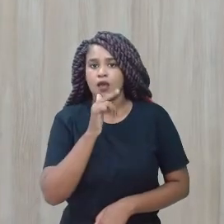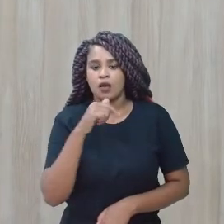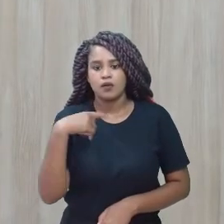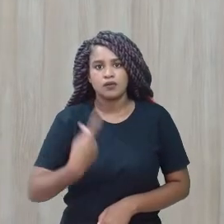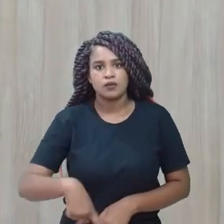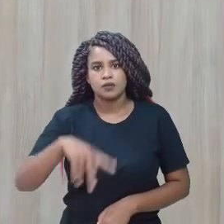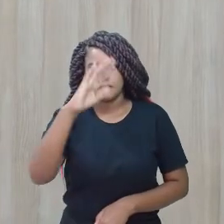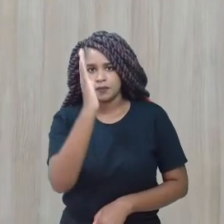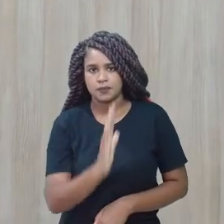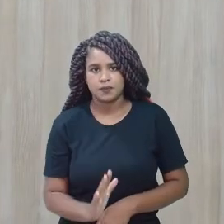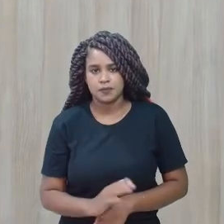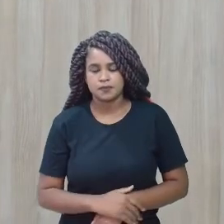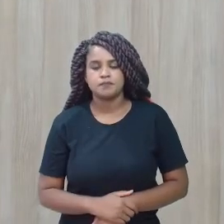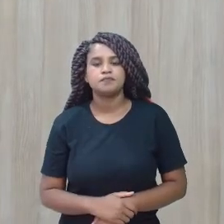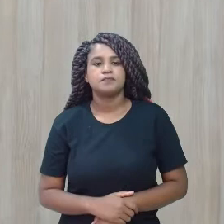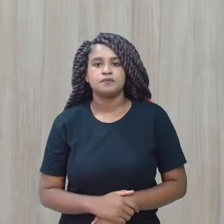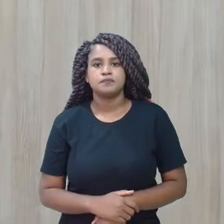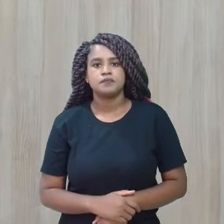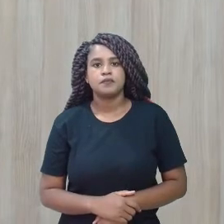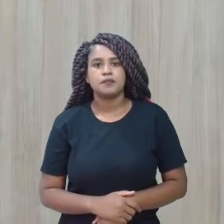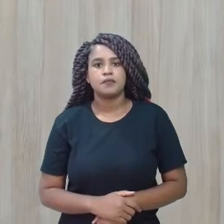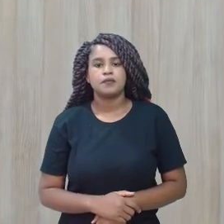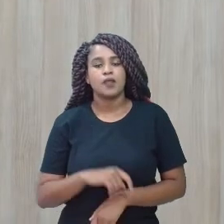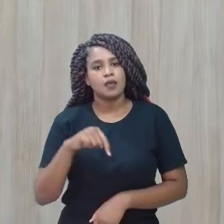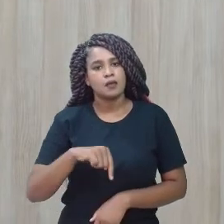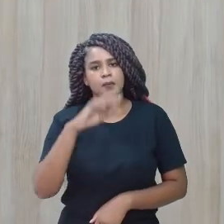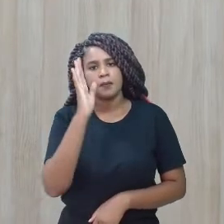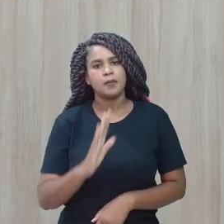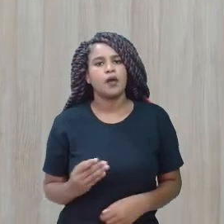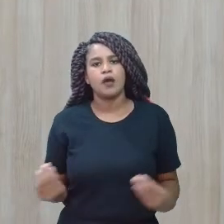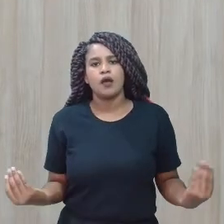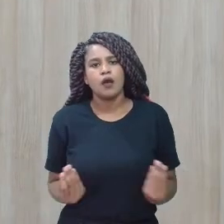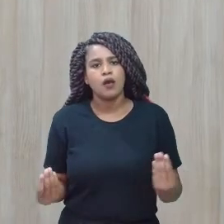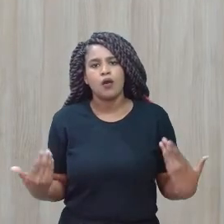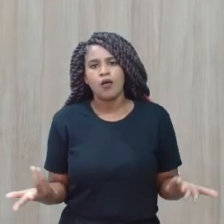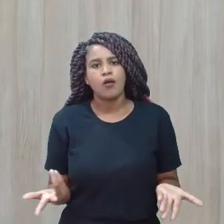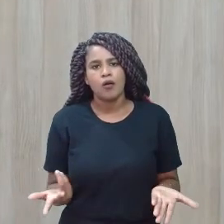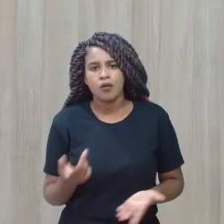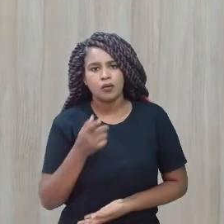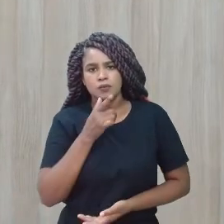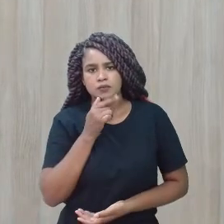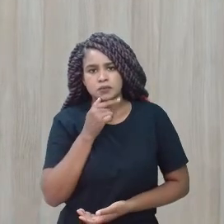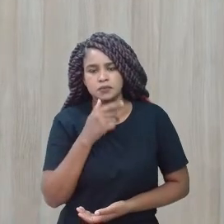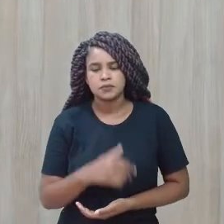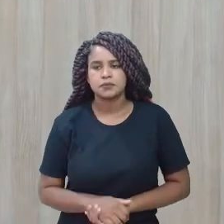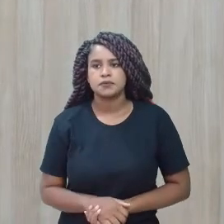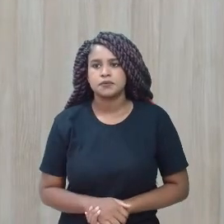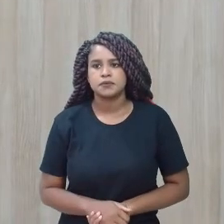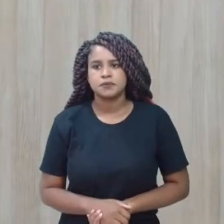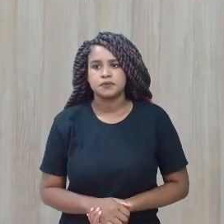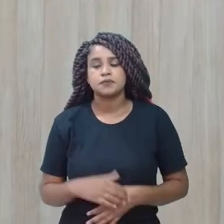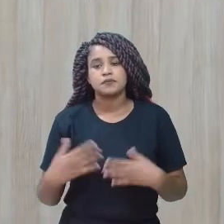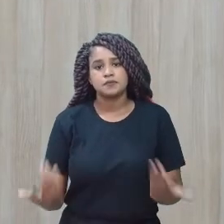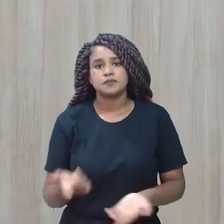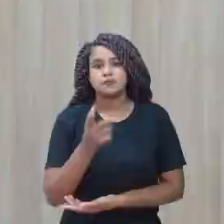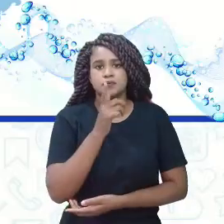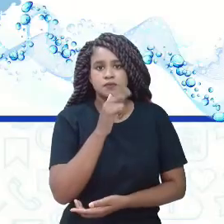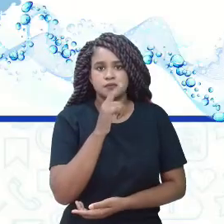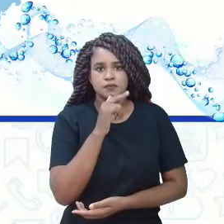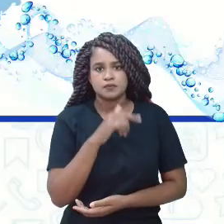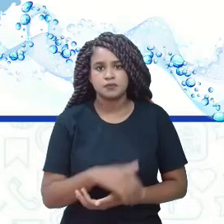Brasil, né? Na nossa realidade aqui brasileira, como é que fica essa questão da água? Então, a